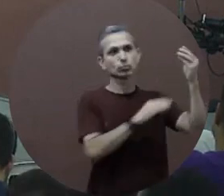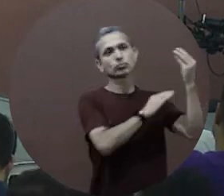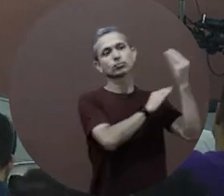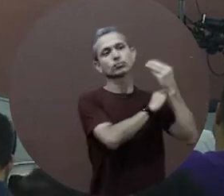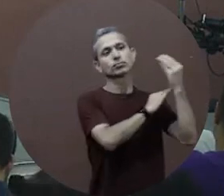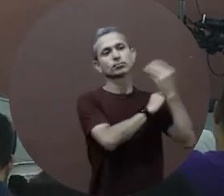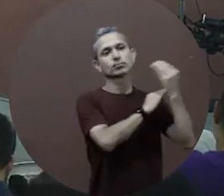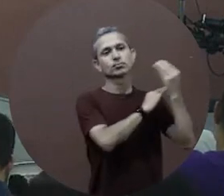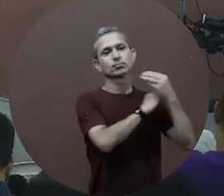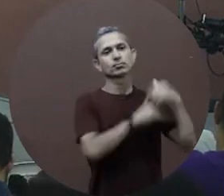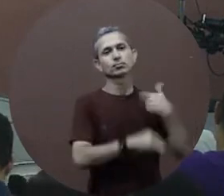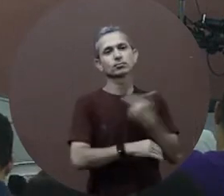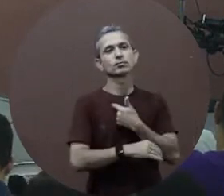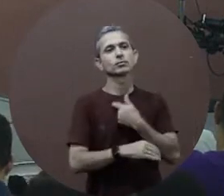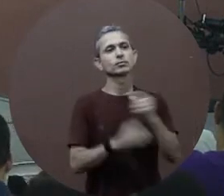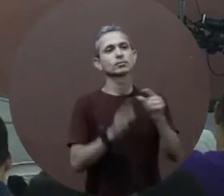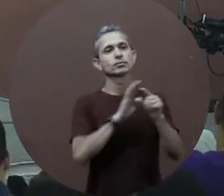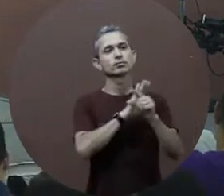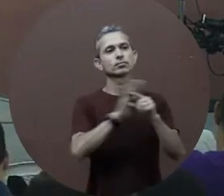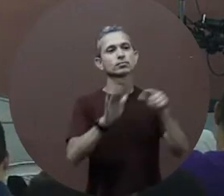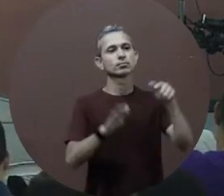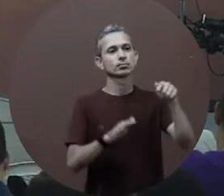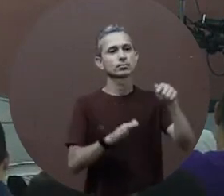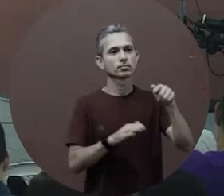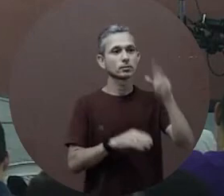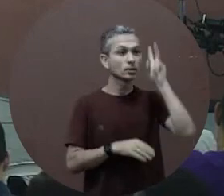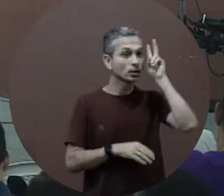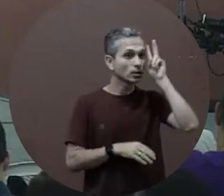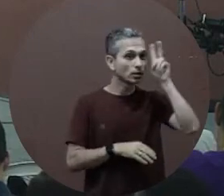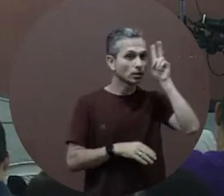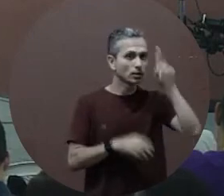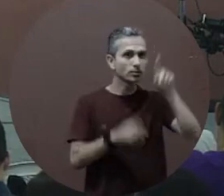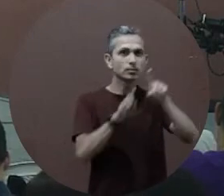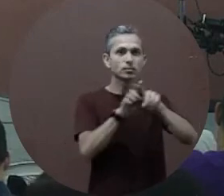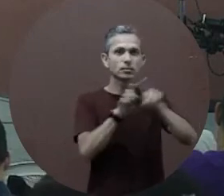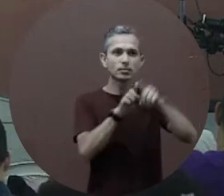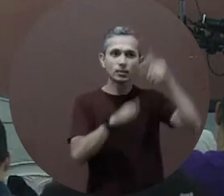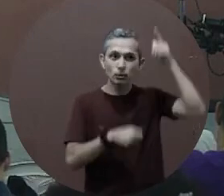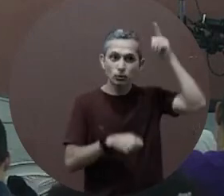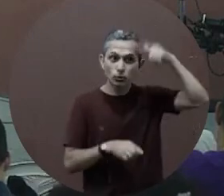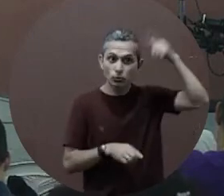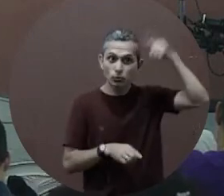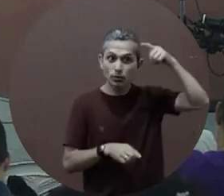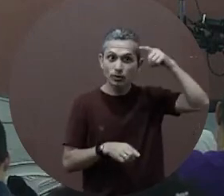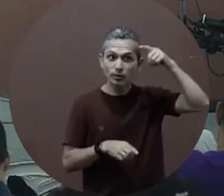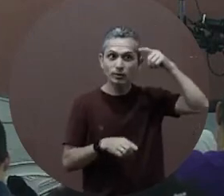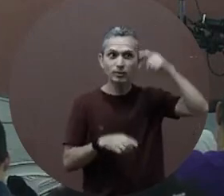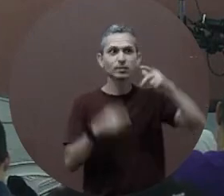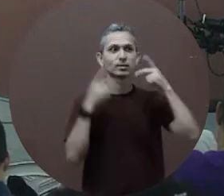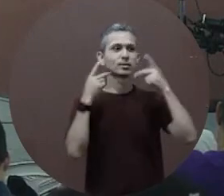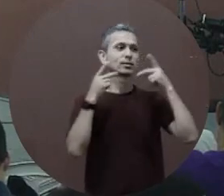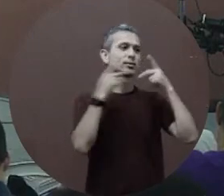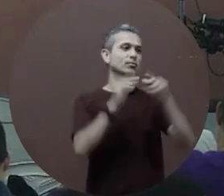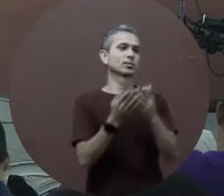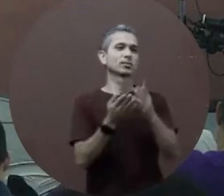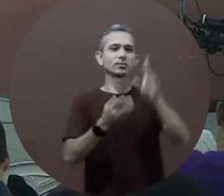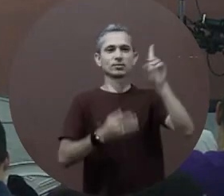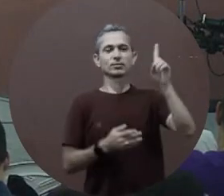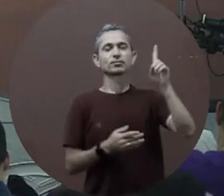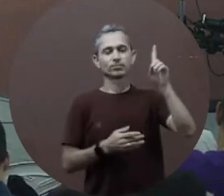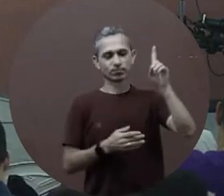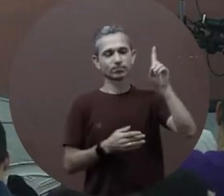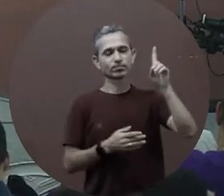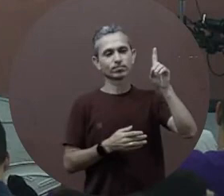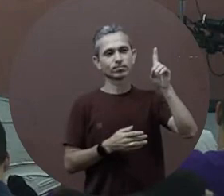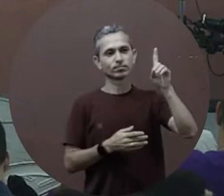Olha o verso 7. Lembre-se dos seus líderes, os quais pregaram a palavra de Deus a vocês, e considerando atentamente